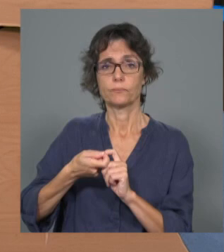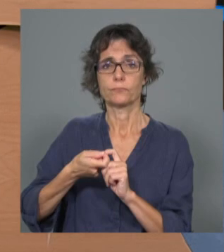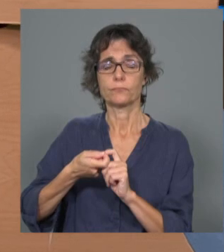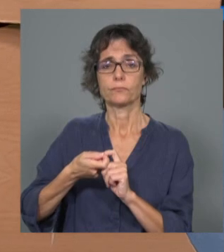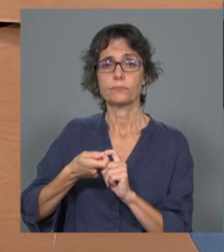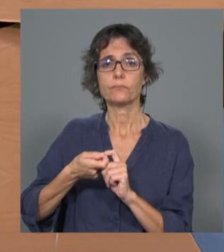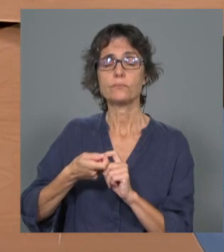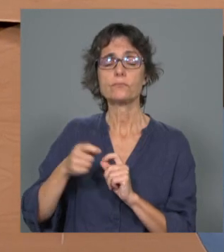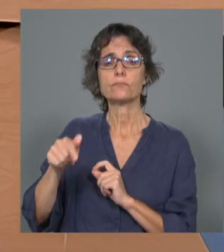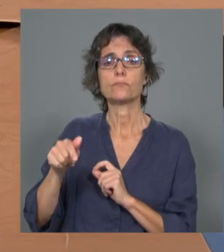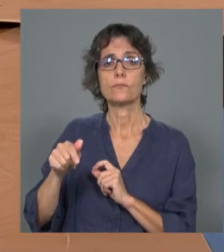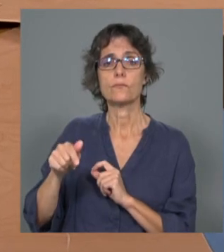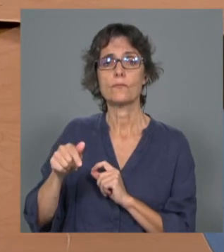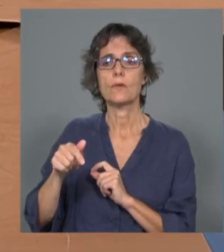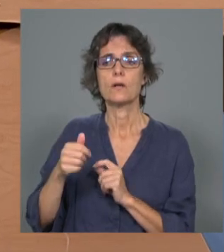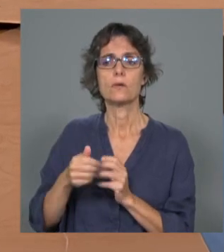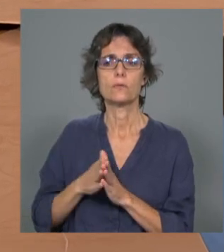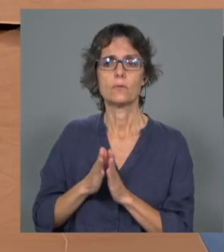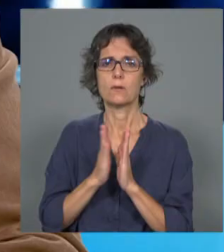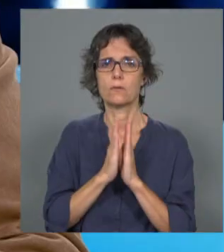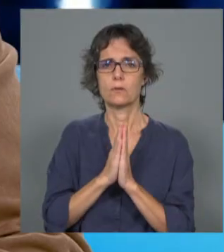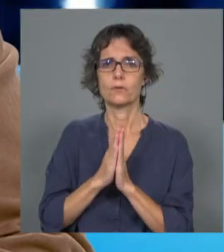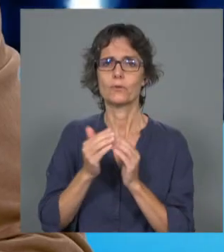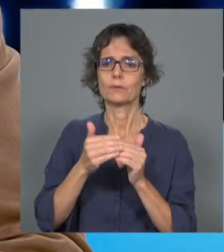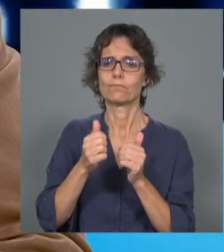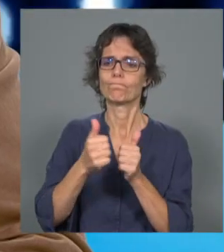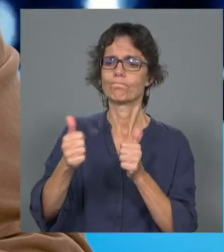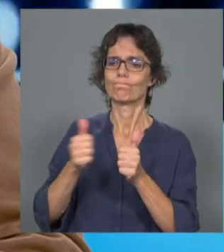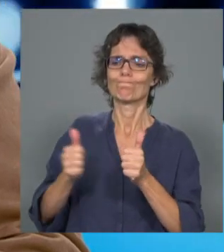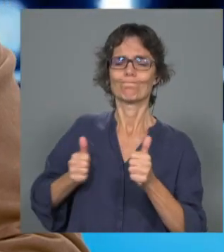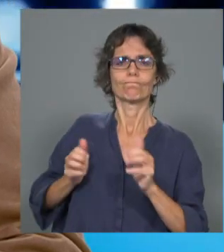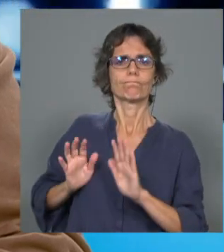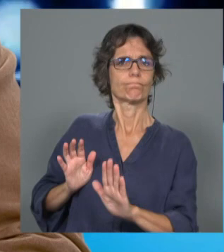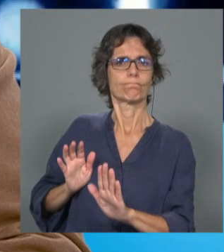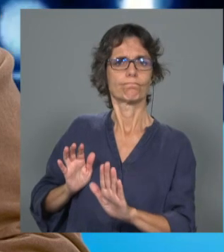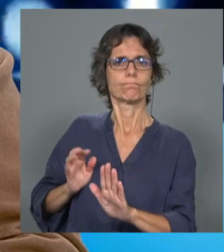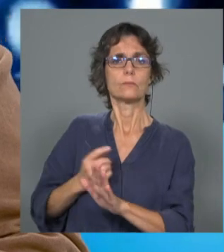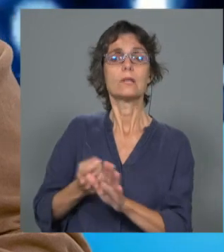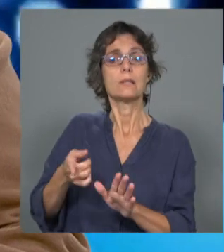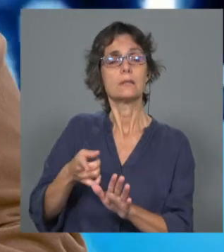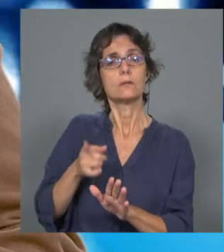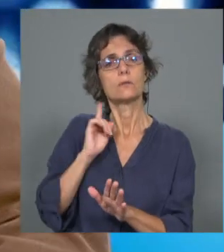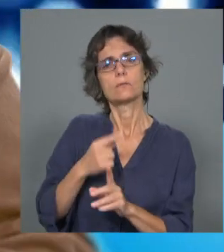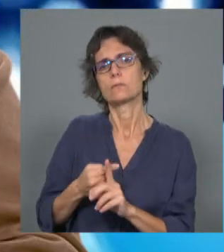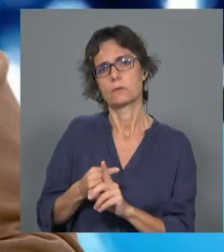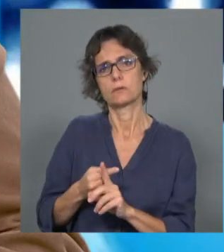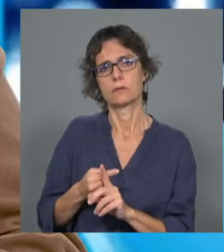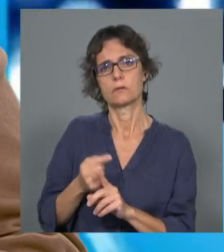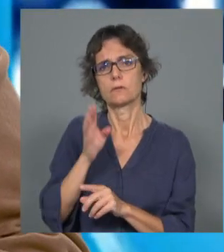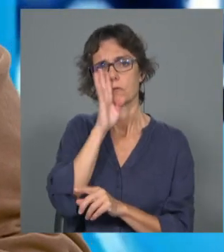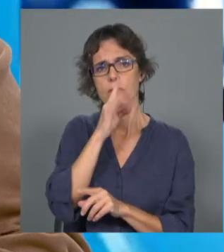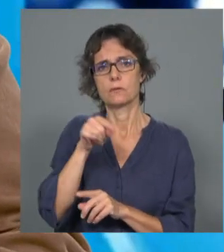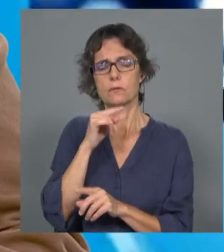tem-se mantido equidistante de todas as religiões, o que é um papel muito mais produtivo do que se compararmos com as